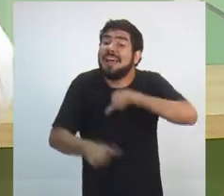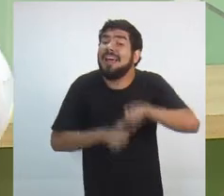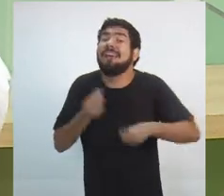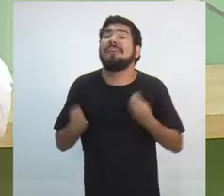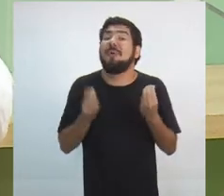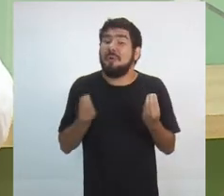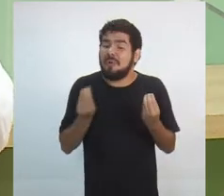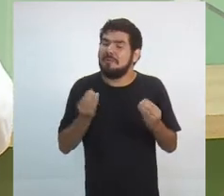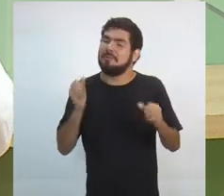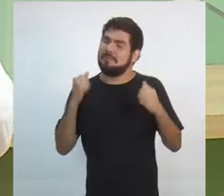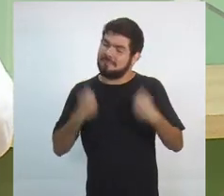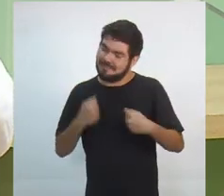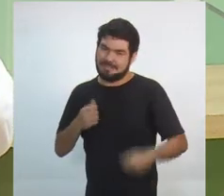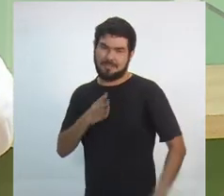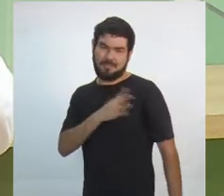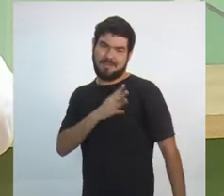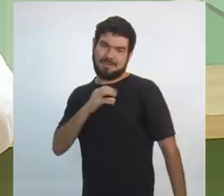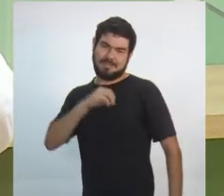melhor com 40.